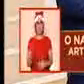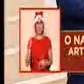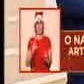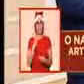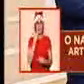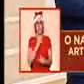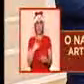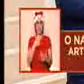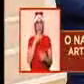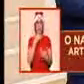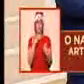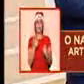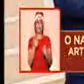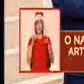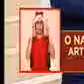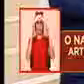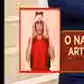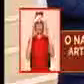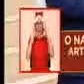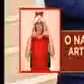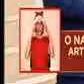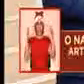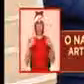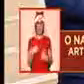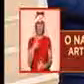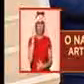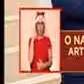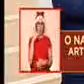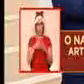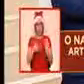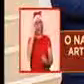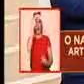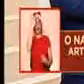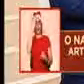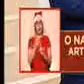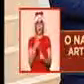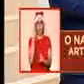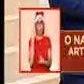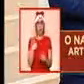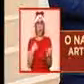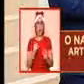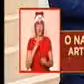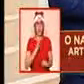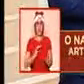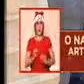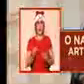não custa vem. Muito. Mas vamos falar pelo Sky agora. Eu, por acaso, eu só ontem, de repente, é que me lembrei que o ano passado não tinha uma das minhas